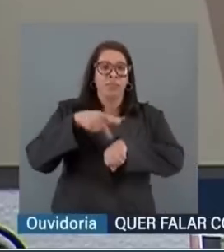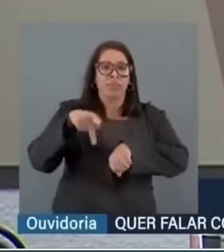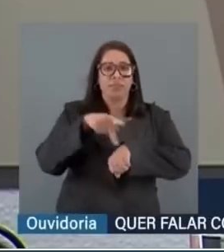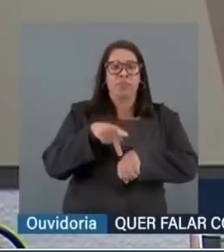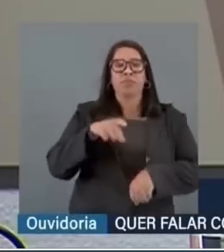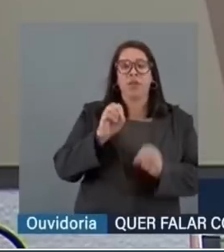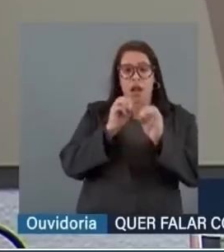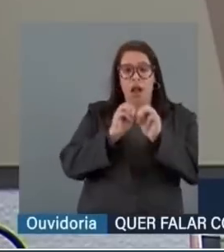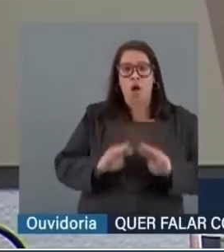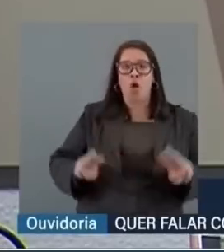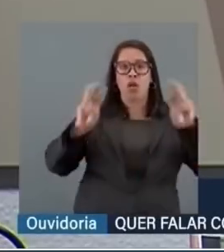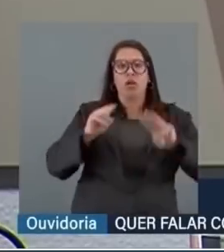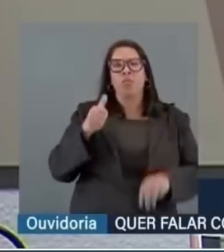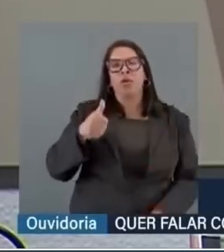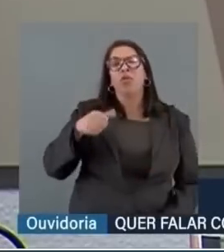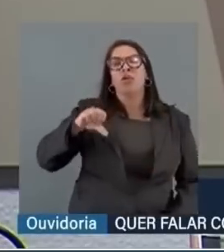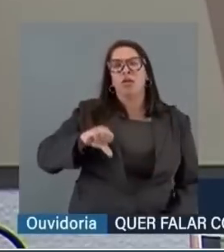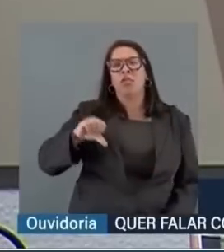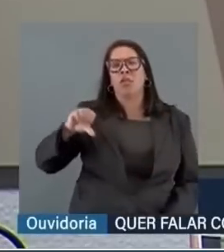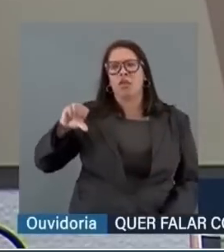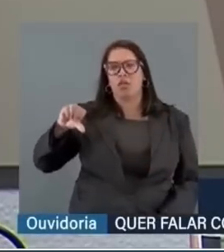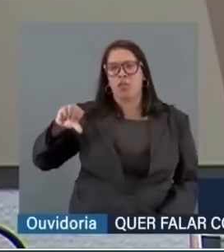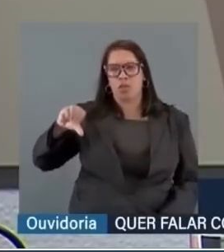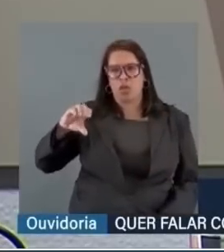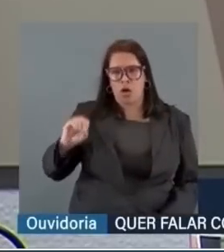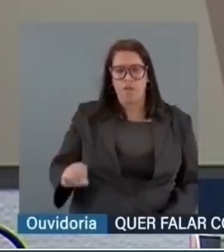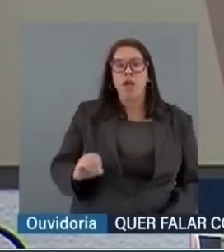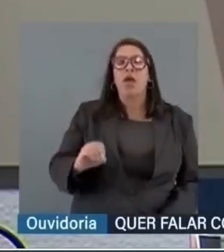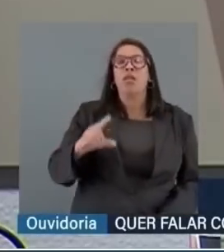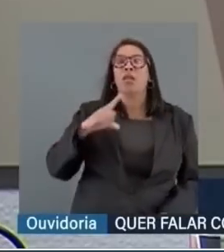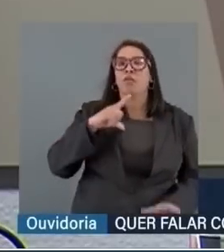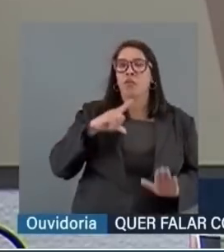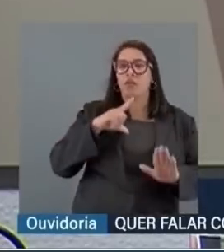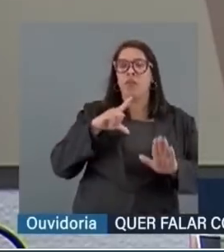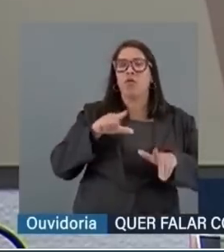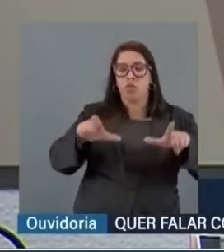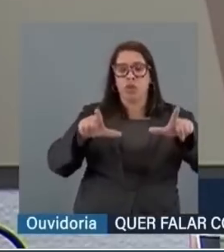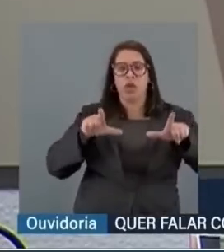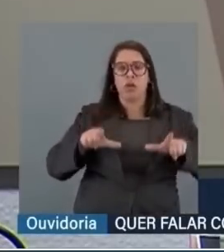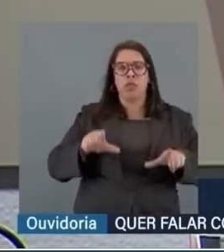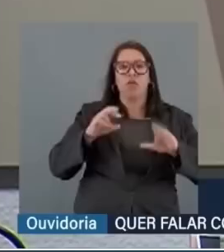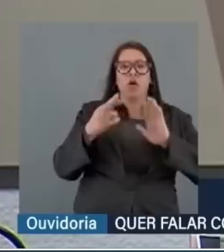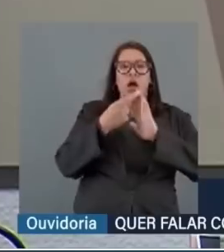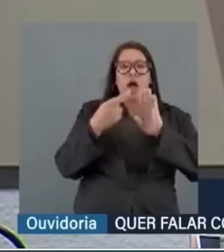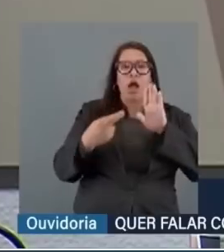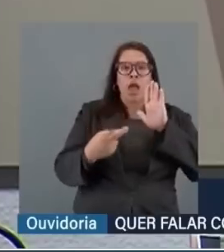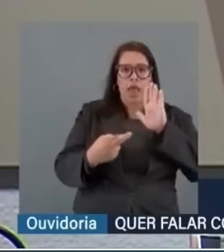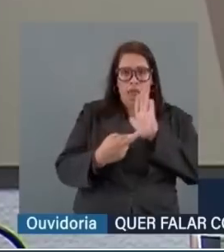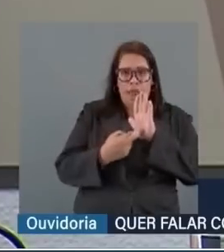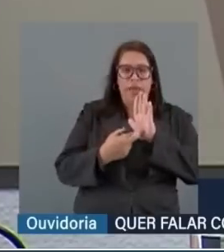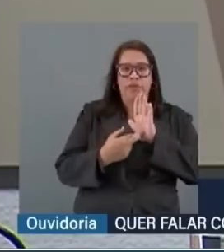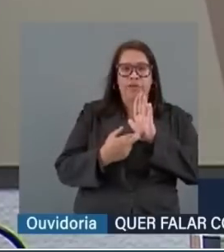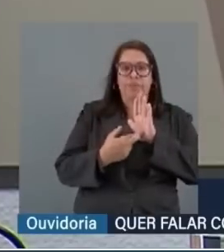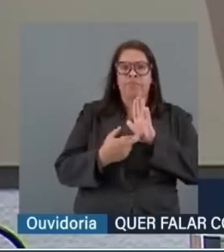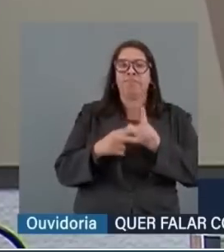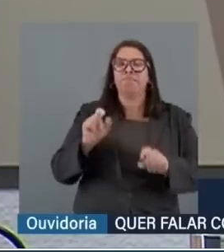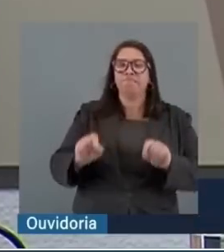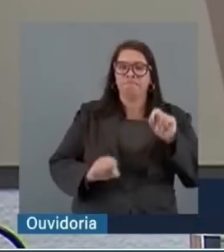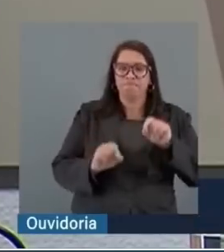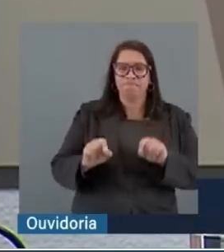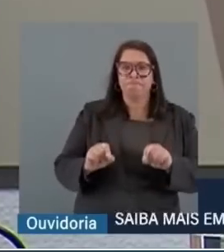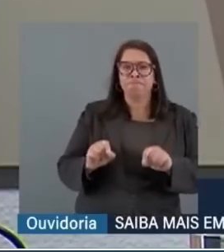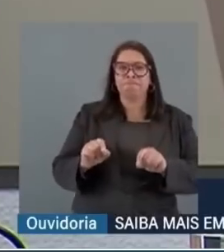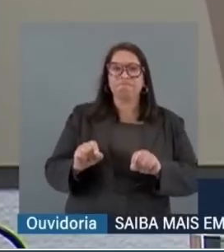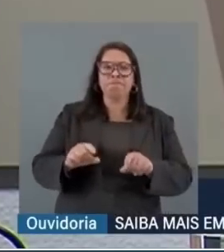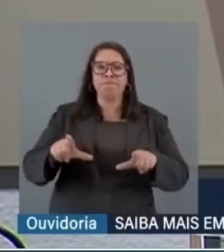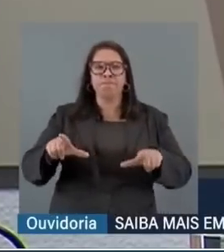assunto, muita gente falando, Zanin está sendo hiperpoliciado e linchado. Duas coisas. Hiperpoliciamento